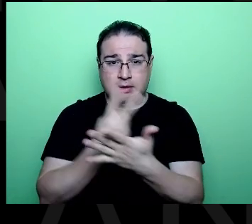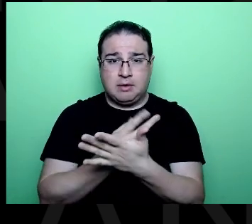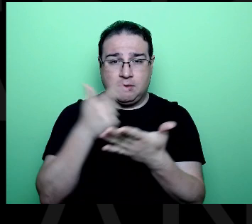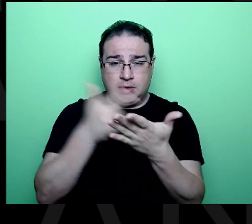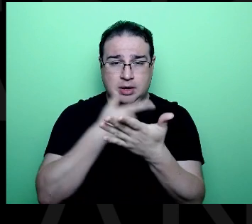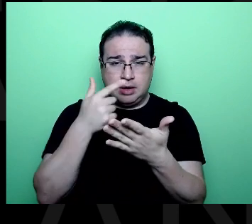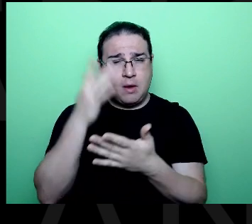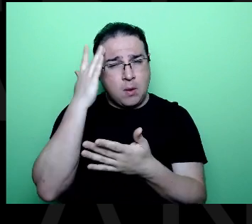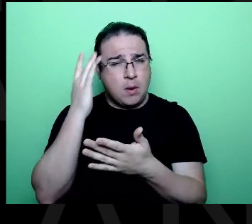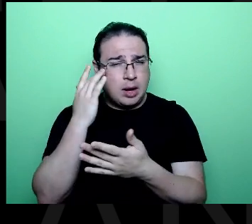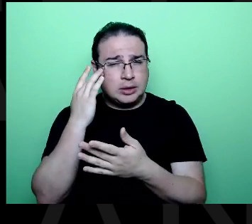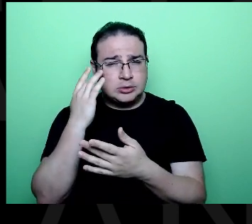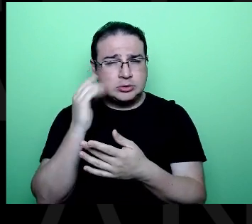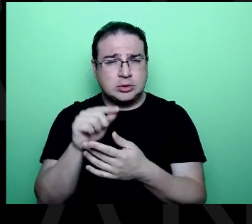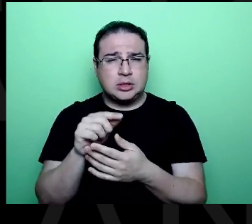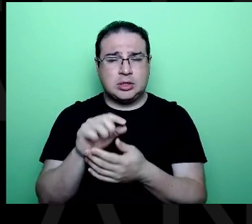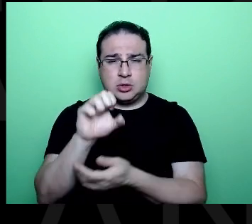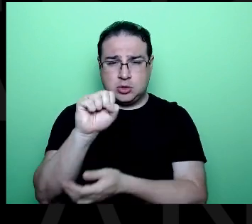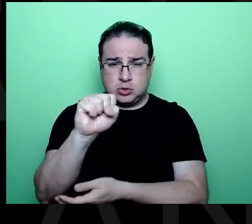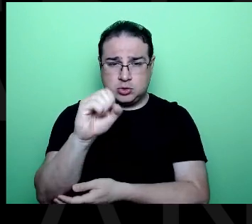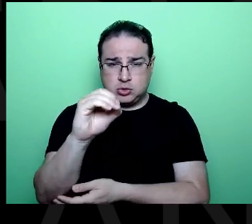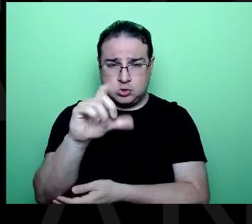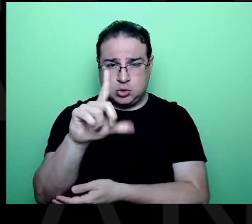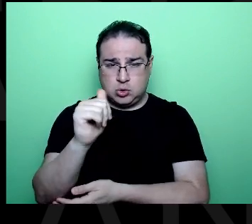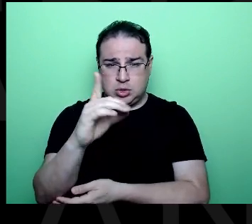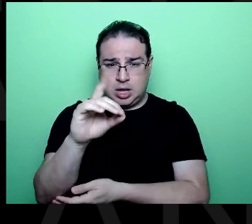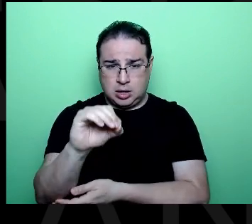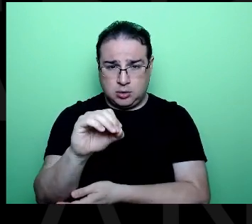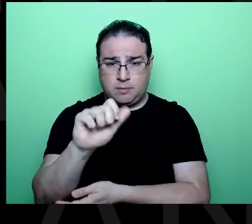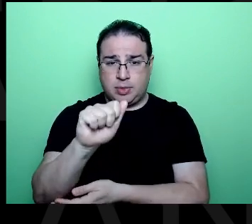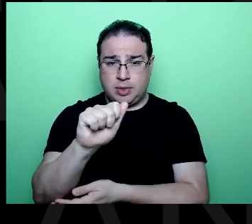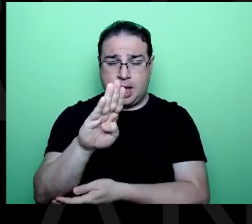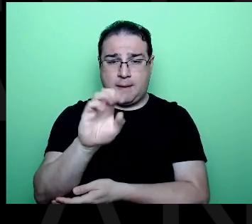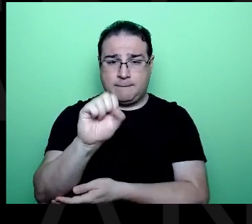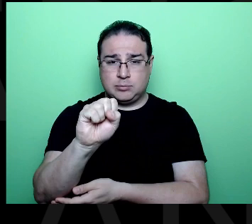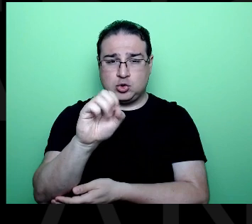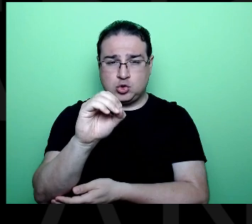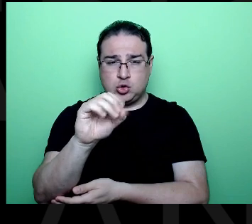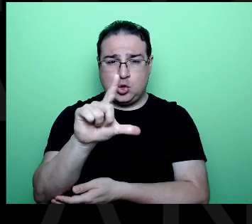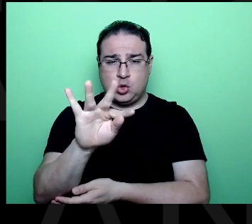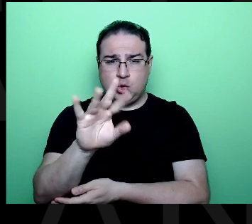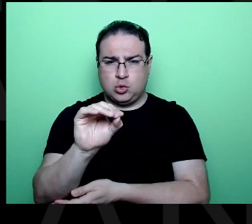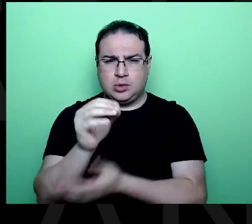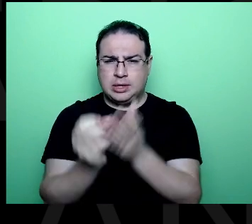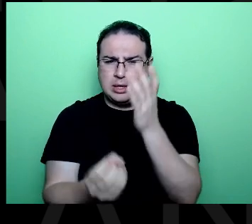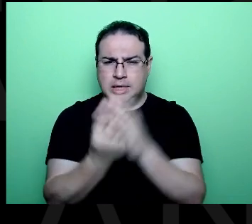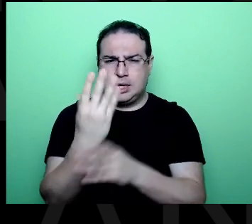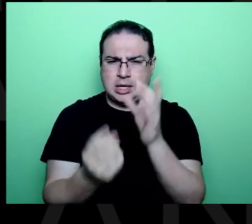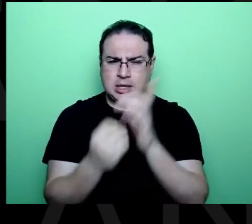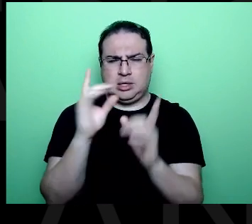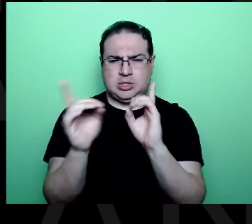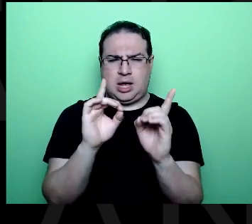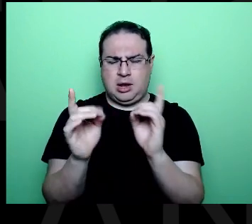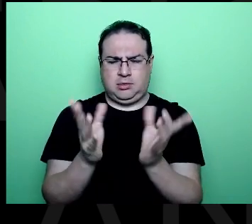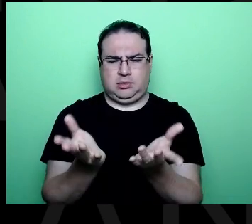crítica do livro, acho que foi até o Soldado Absoluto mesmo, li uma vez, passei. Não, ele